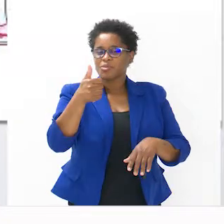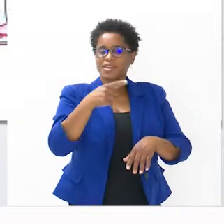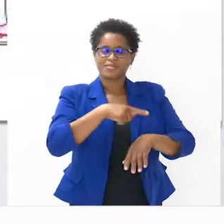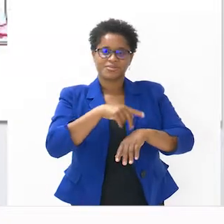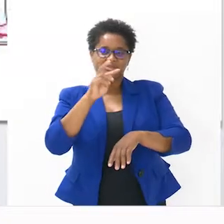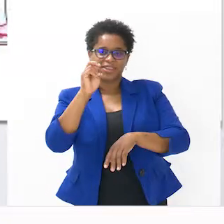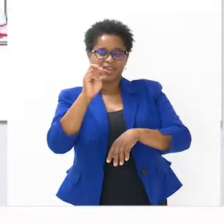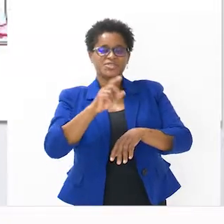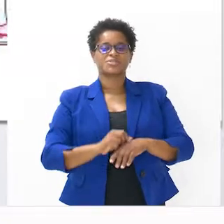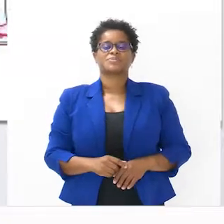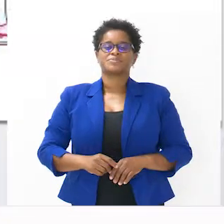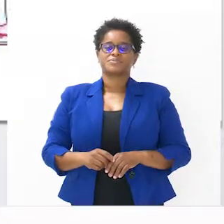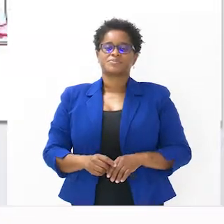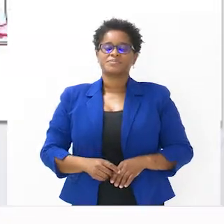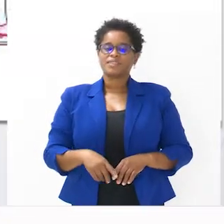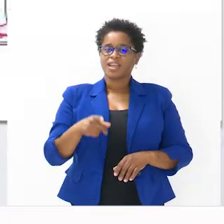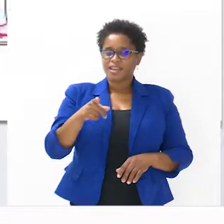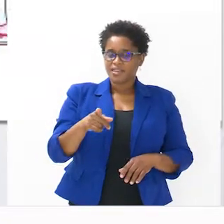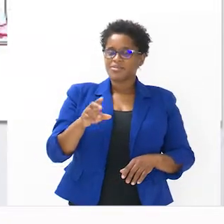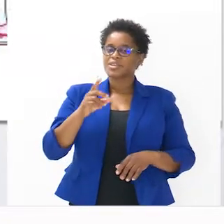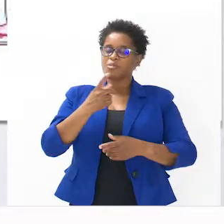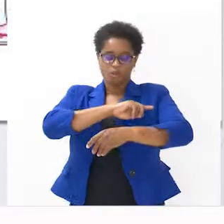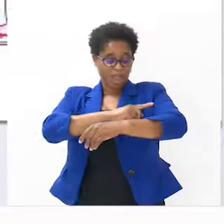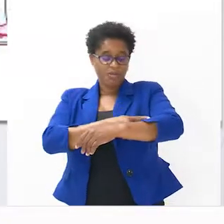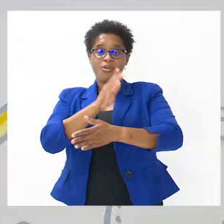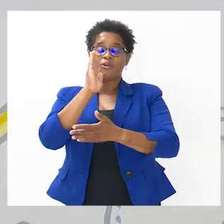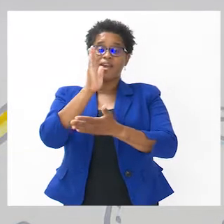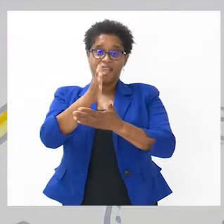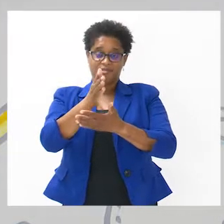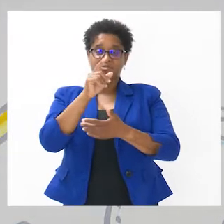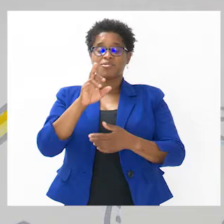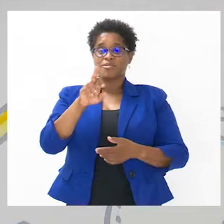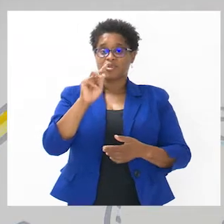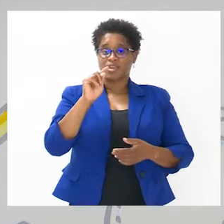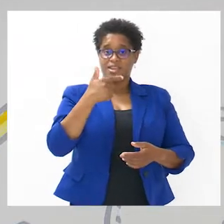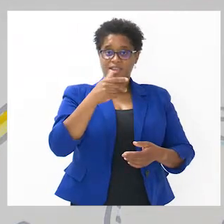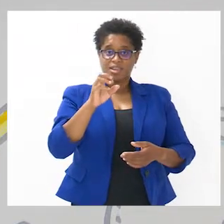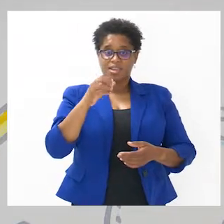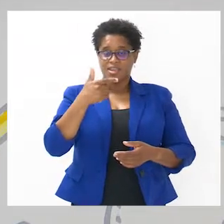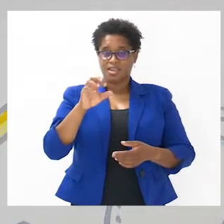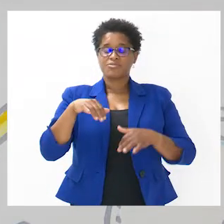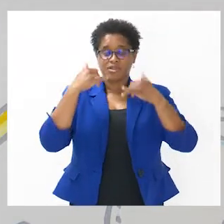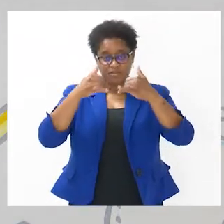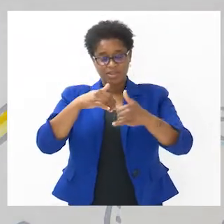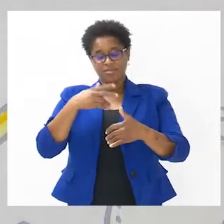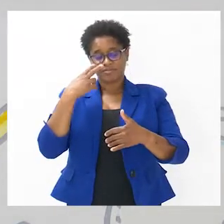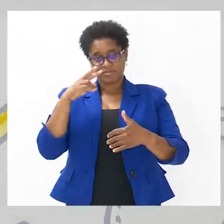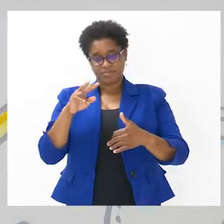3. E temos aqui um ângulo reto, que vocês vão ver depois. Temos aqui também um ângulo aqui.